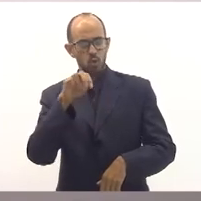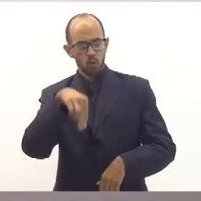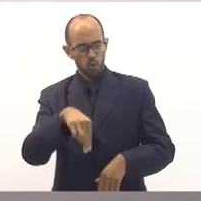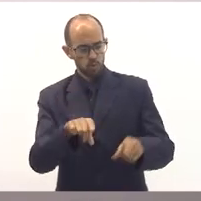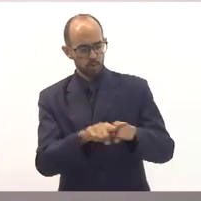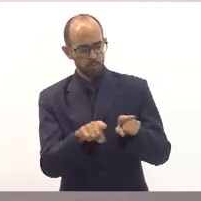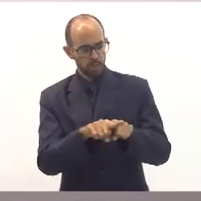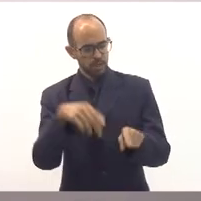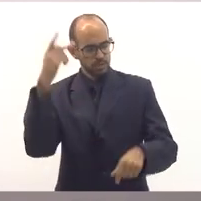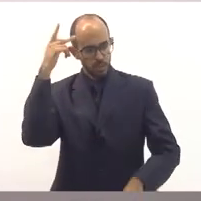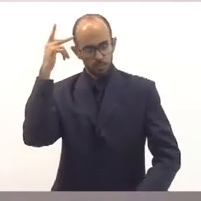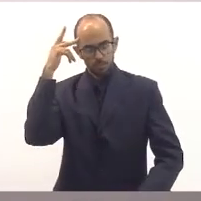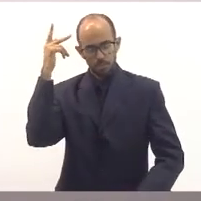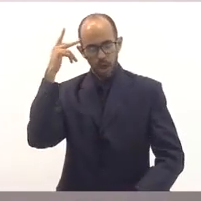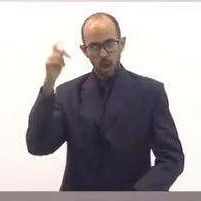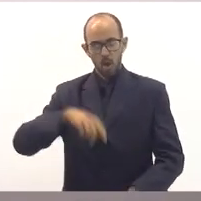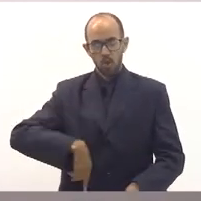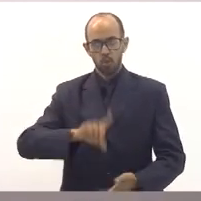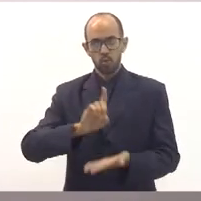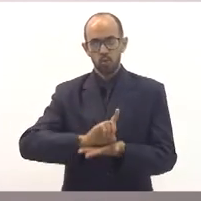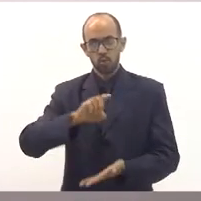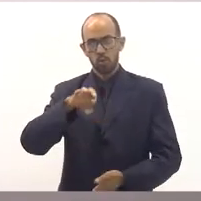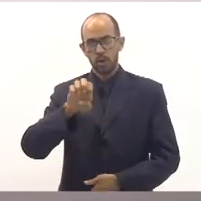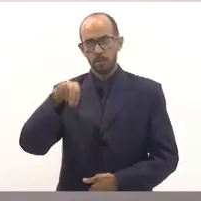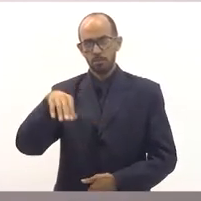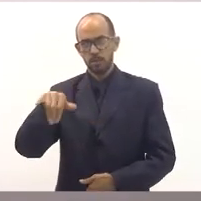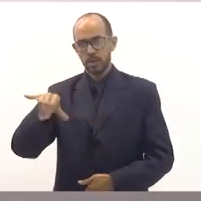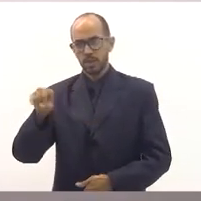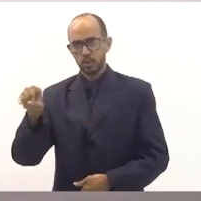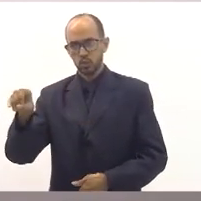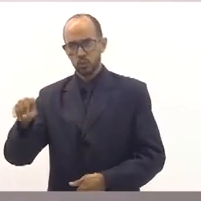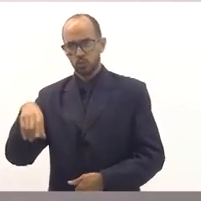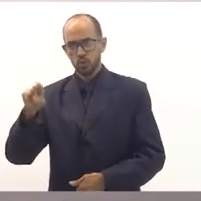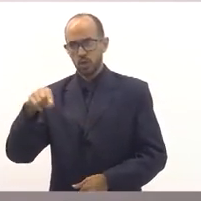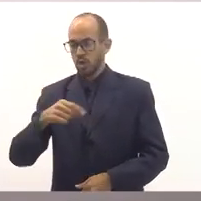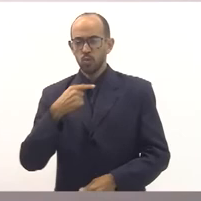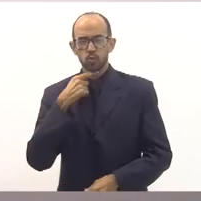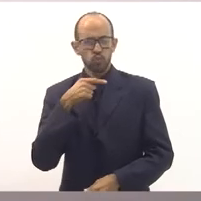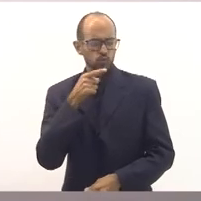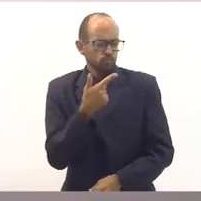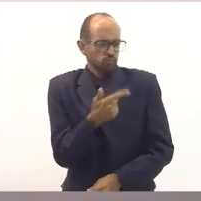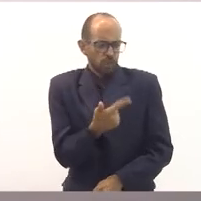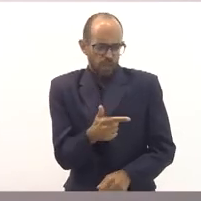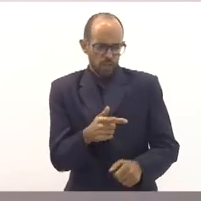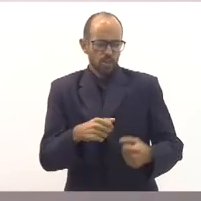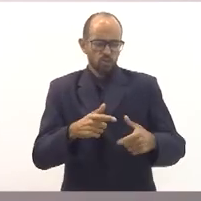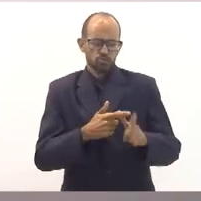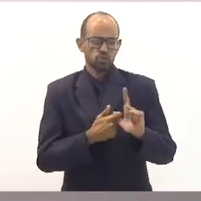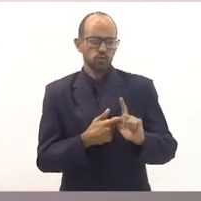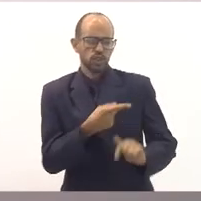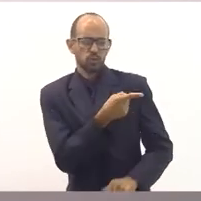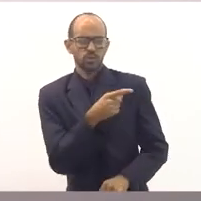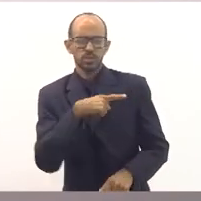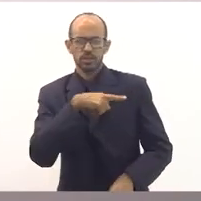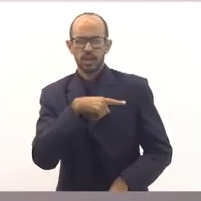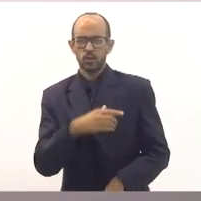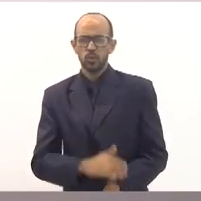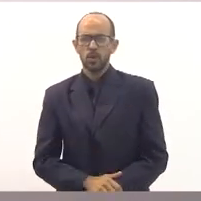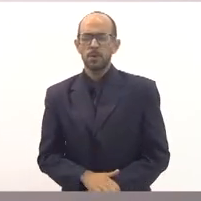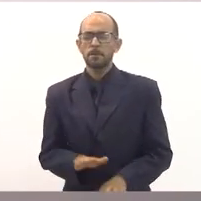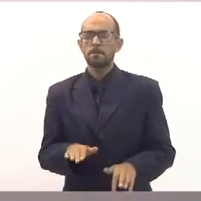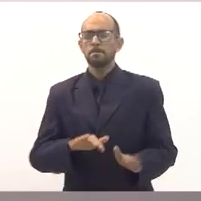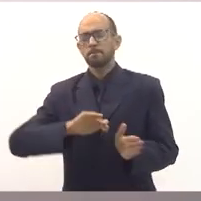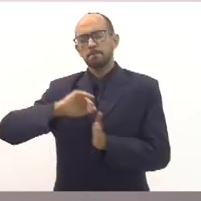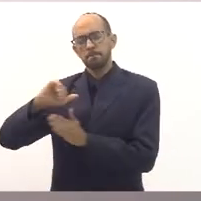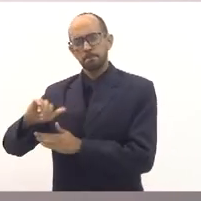camarada de Guarulhos Dr Emílio Marcela Sem dúvida nenhuma devo muito esse time e na